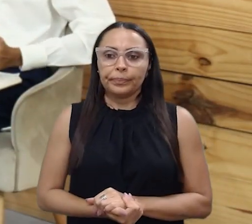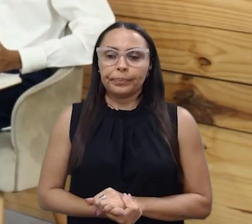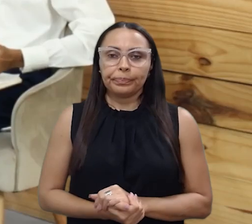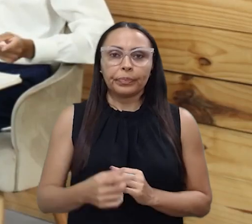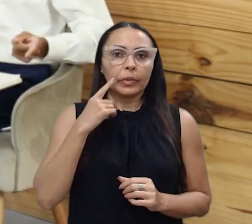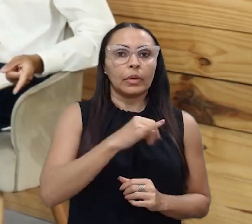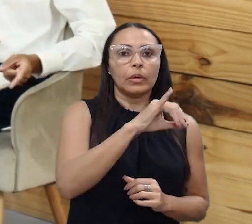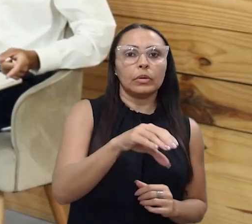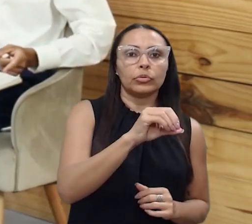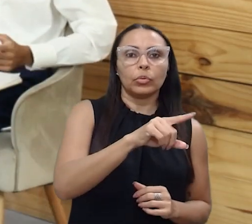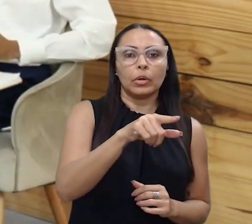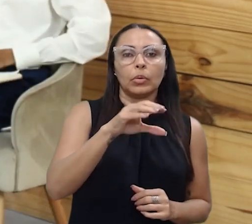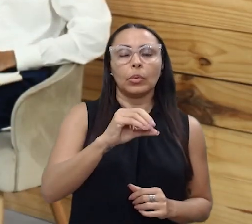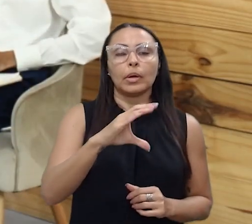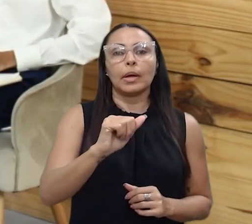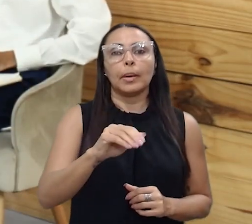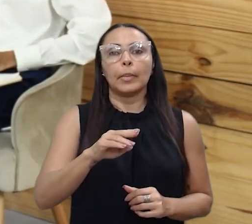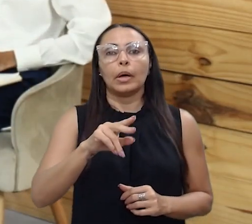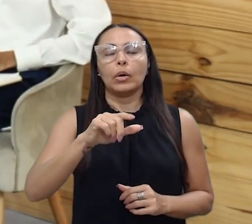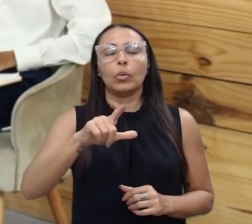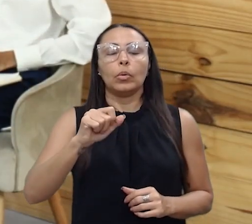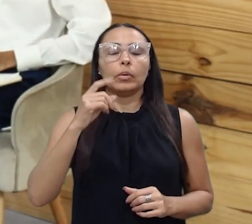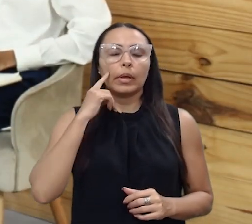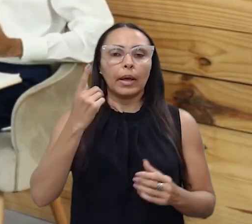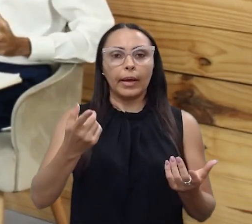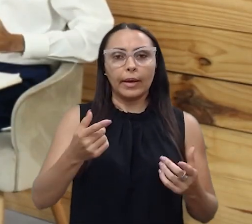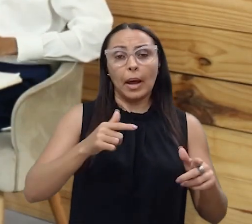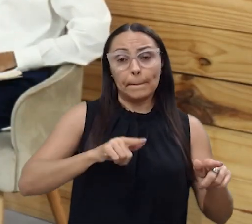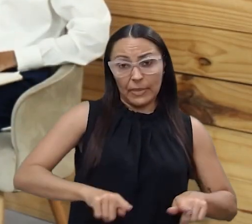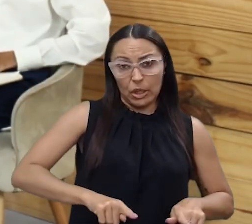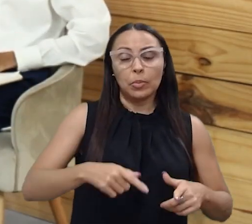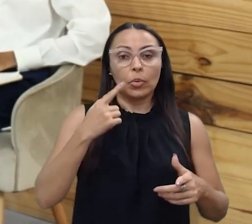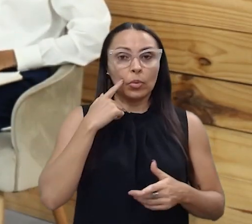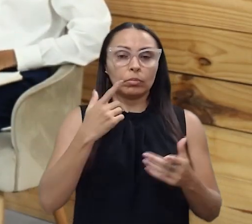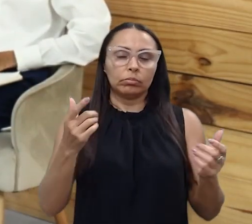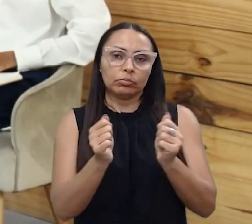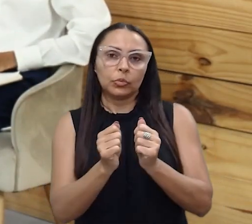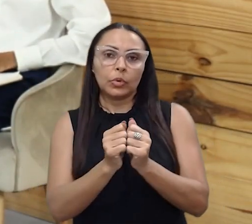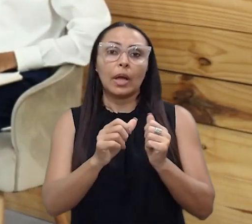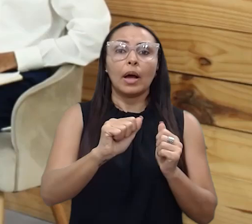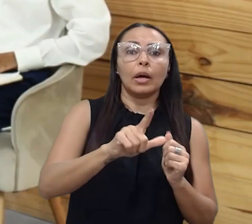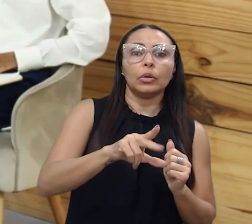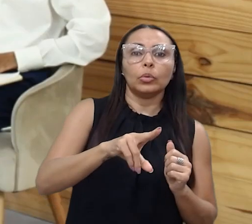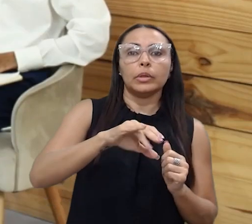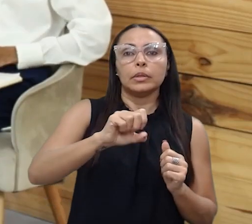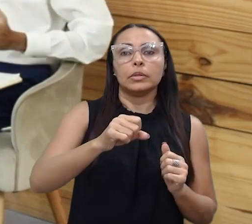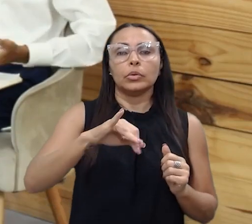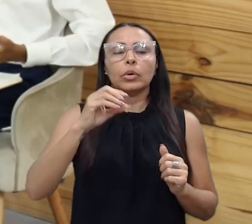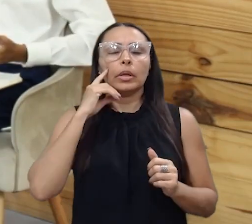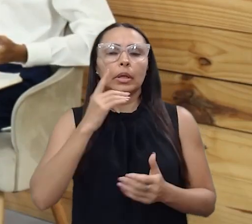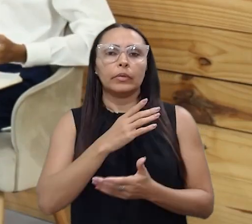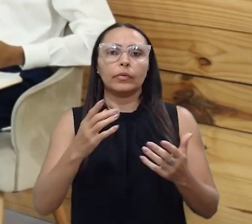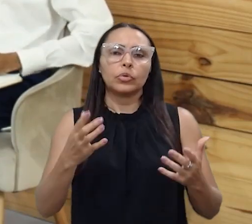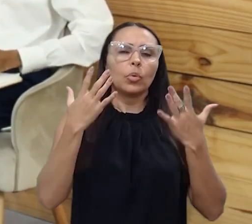João Cabral de Melo Neto, que era primo de Aloísio, juntos fizeram o Anique Bobô, que é uma espécie